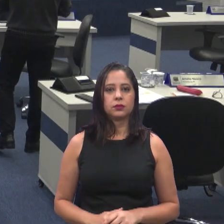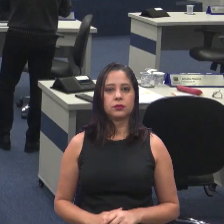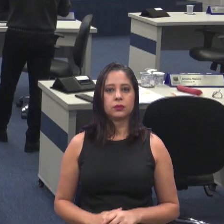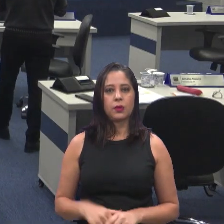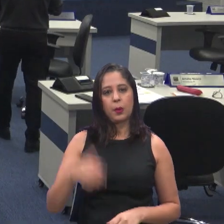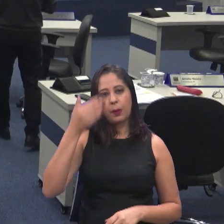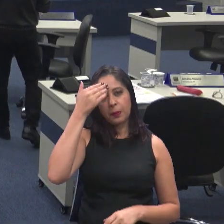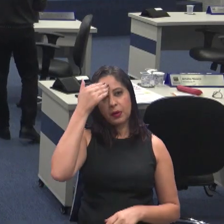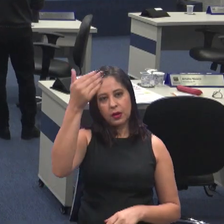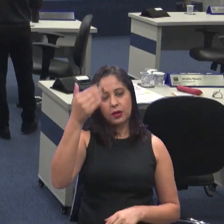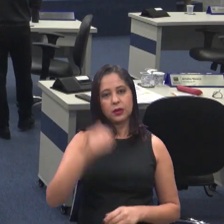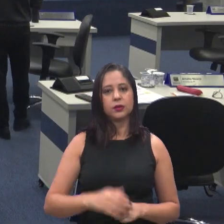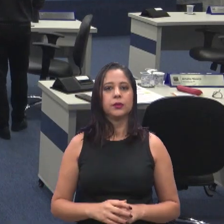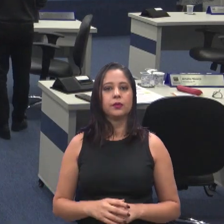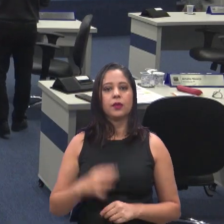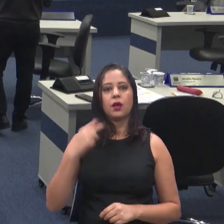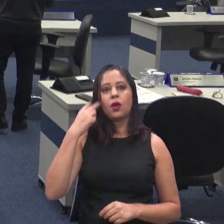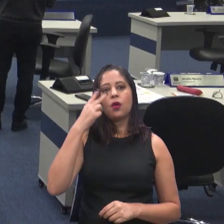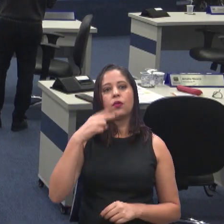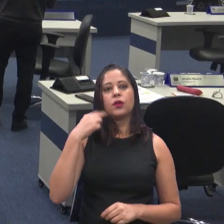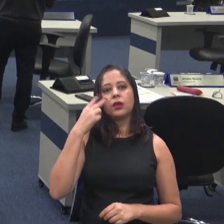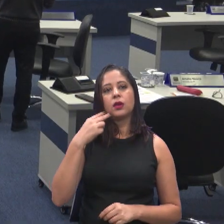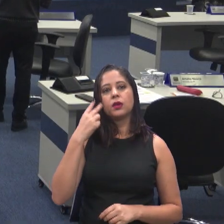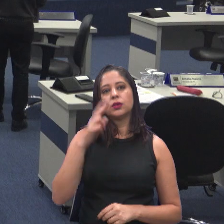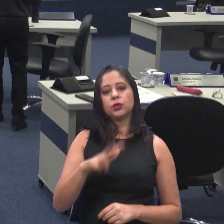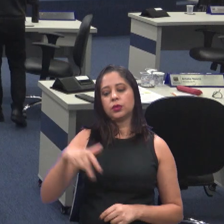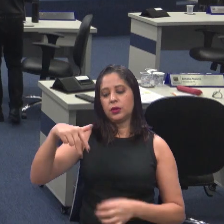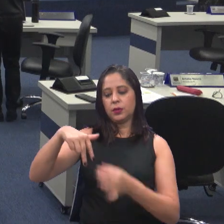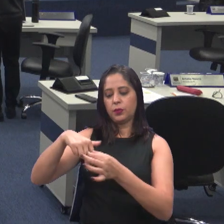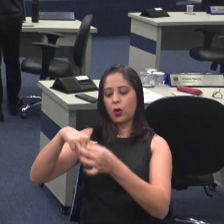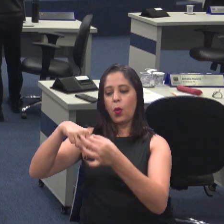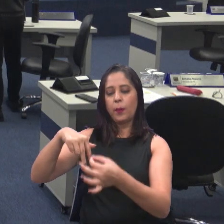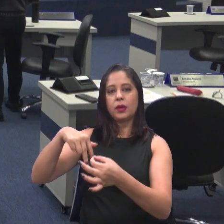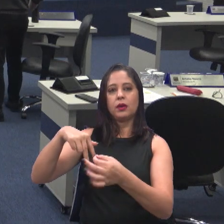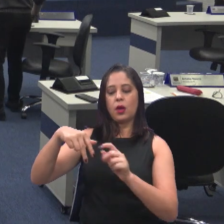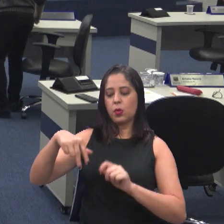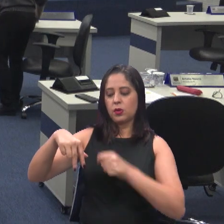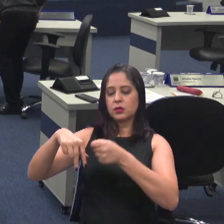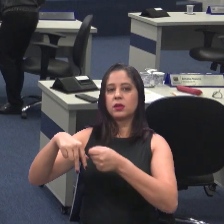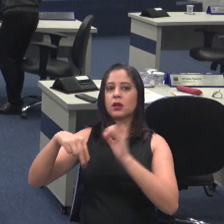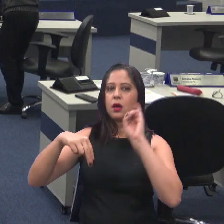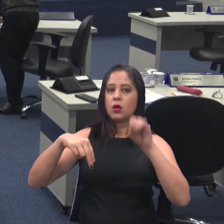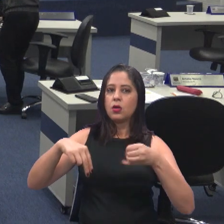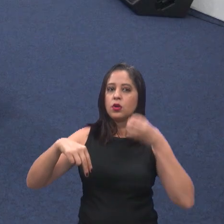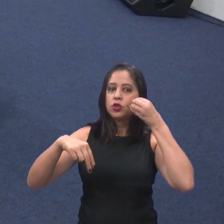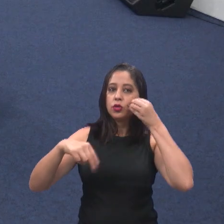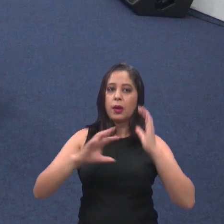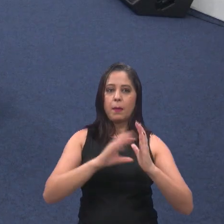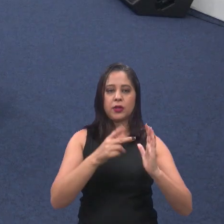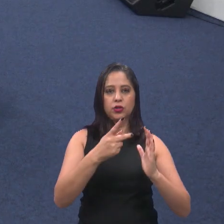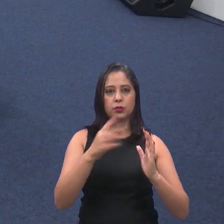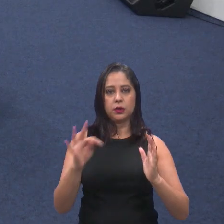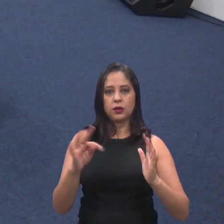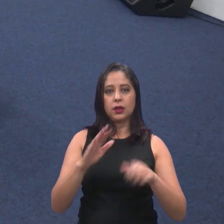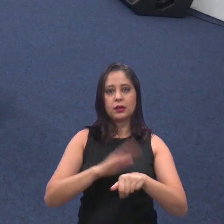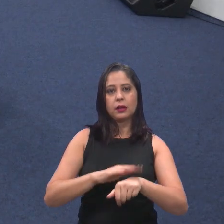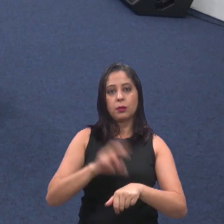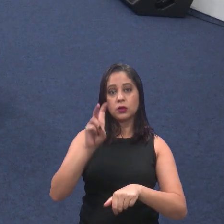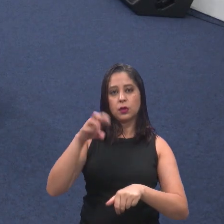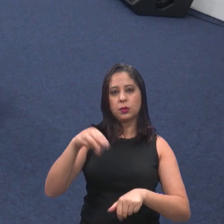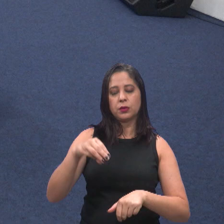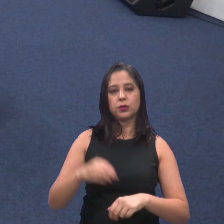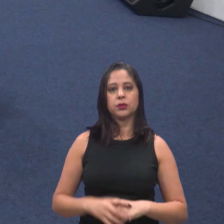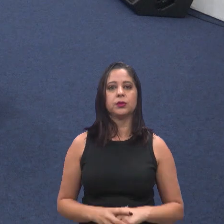vereador. Próxima vereadora inscrita, vereadora Juliana Fraga, do PT, com tempo de 5 minutos.